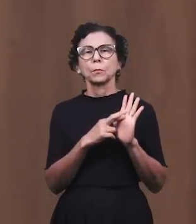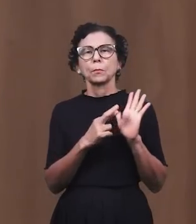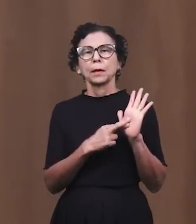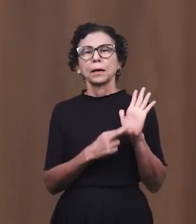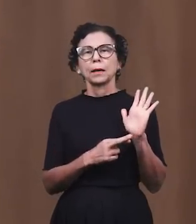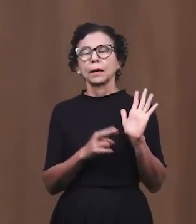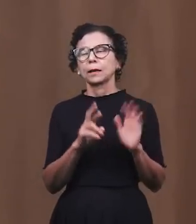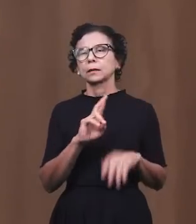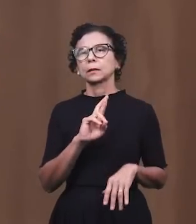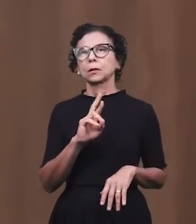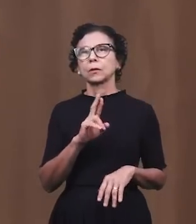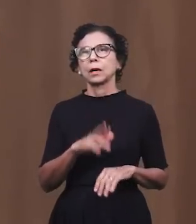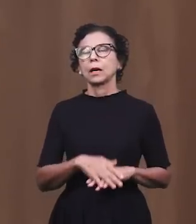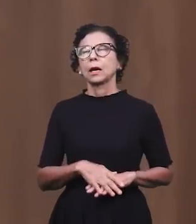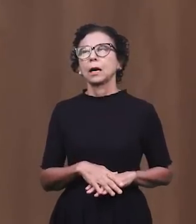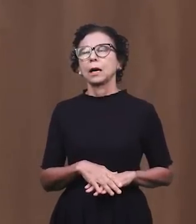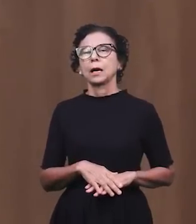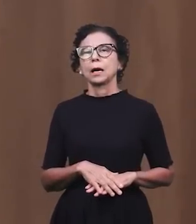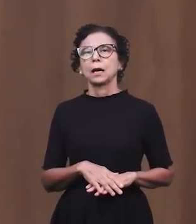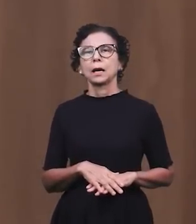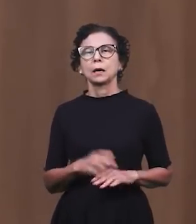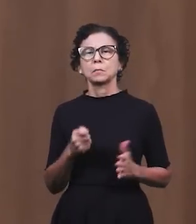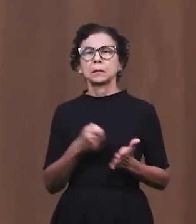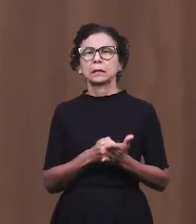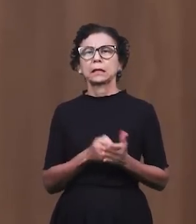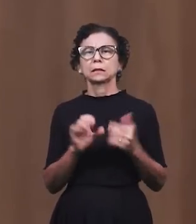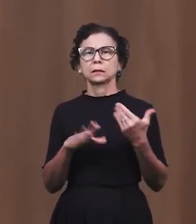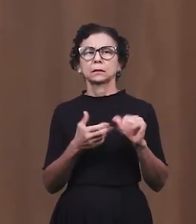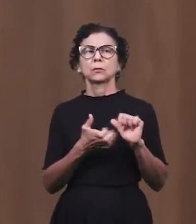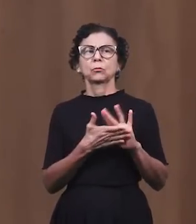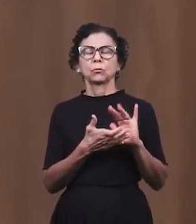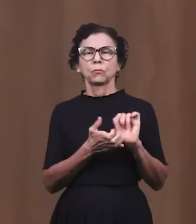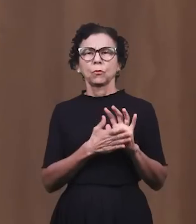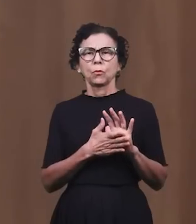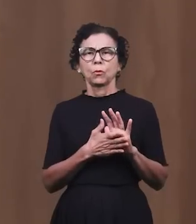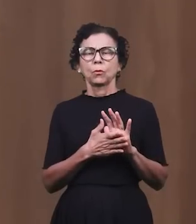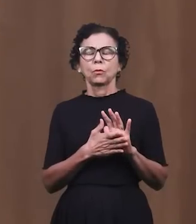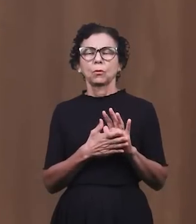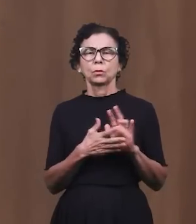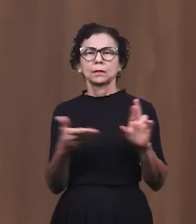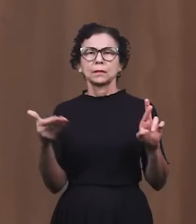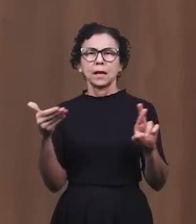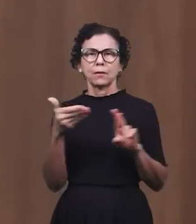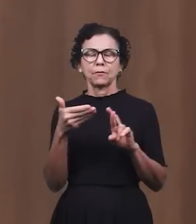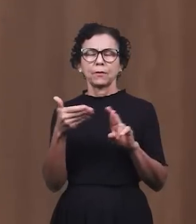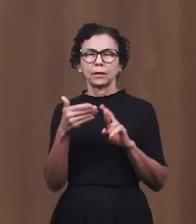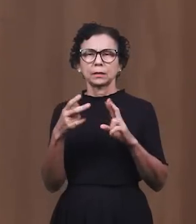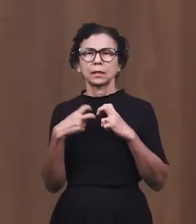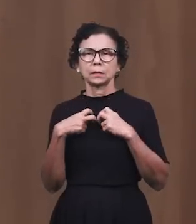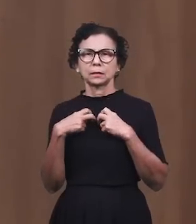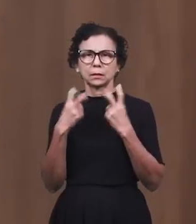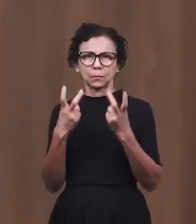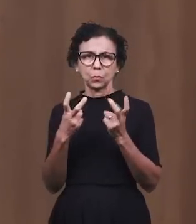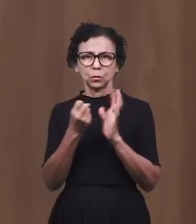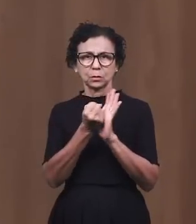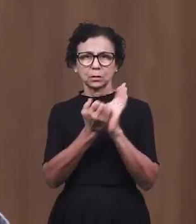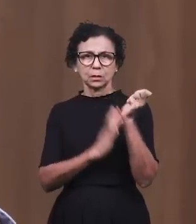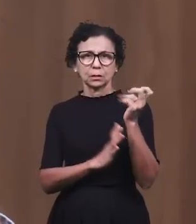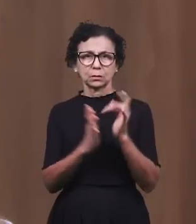é uma regra, tem que cantar um louvor. Não é uma regra. Agora, como nós